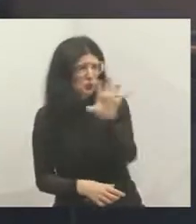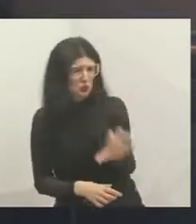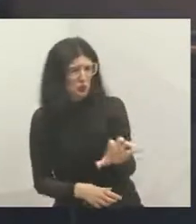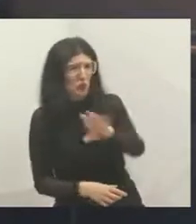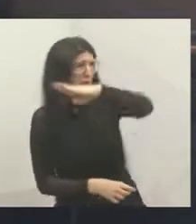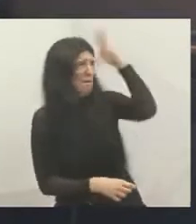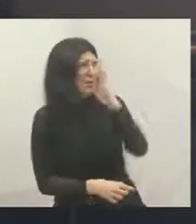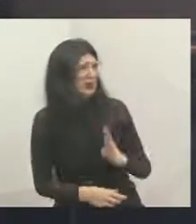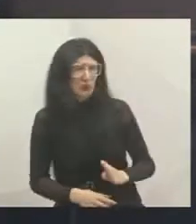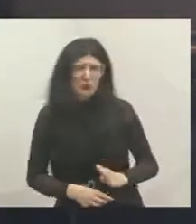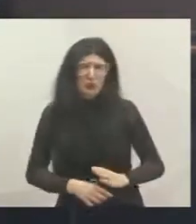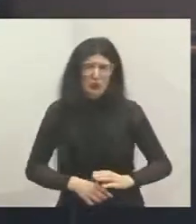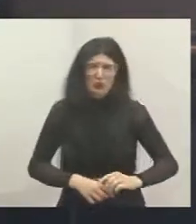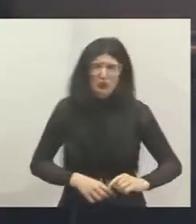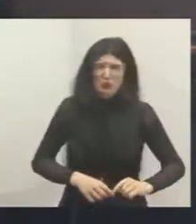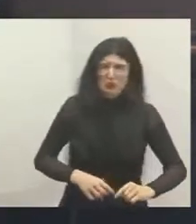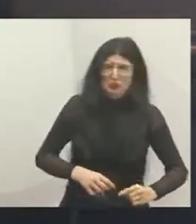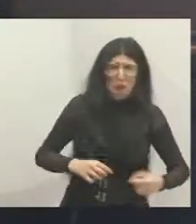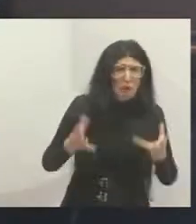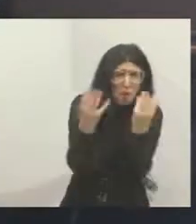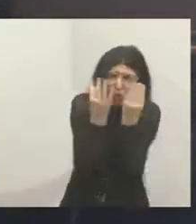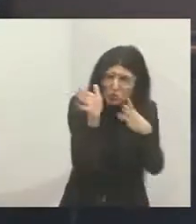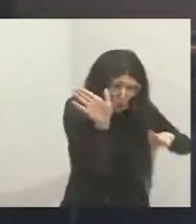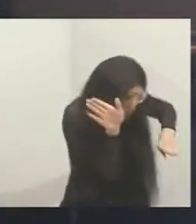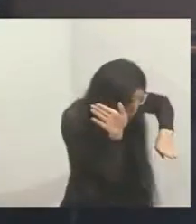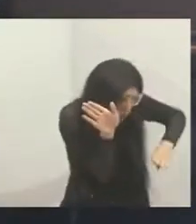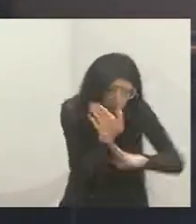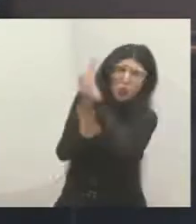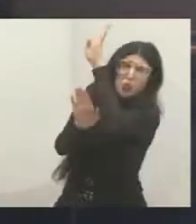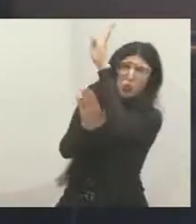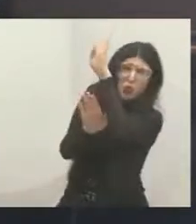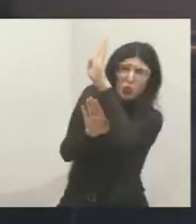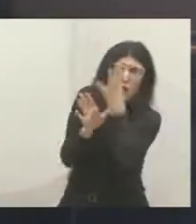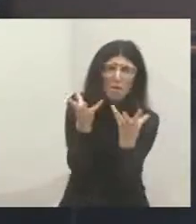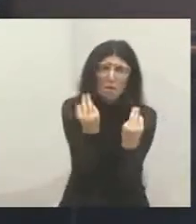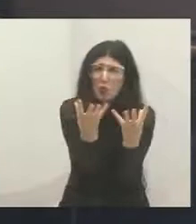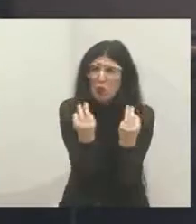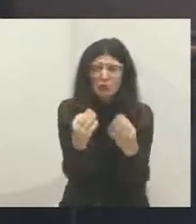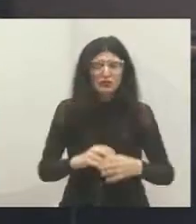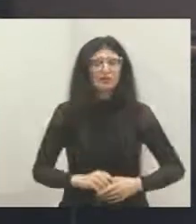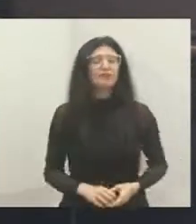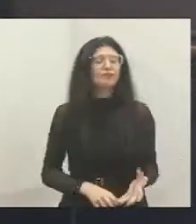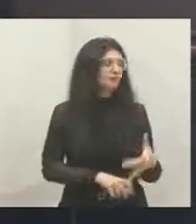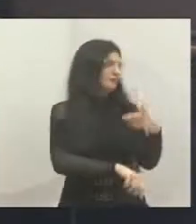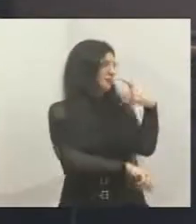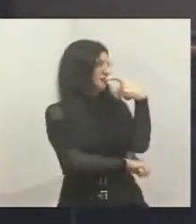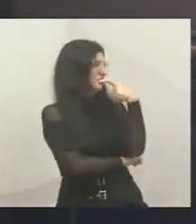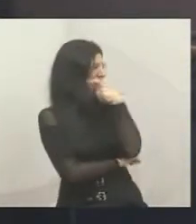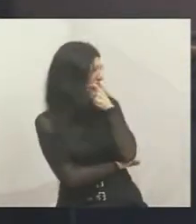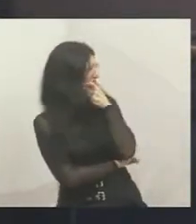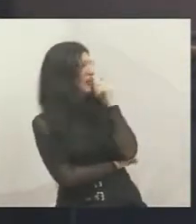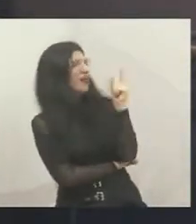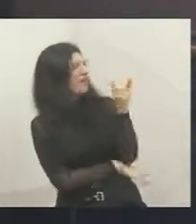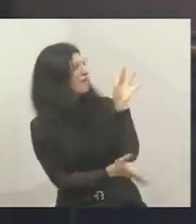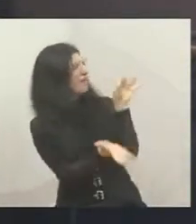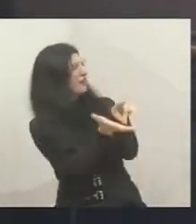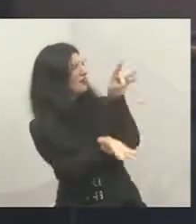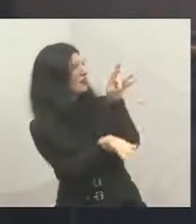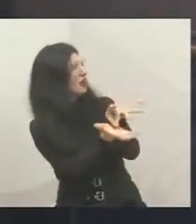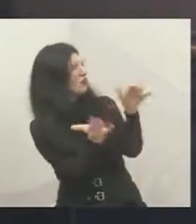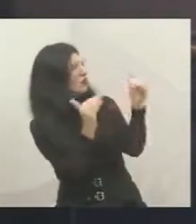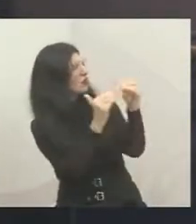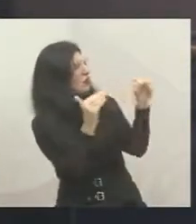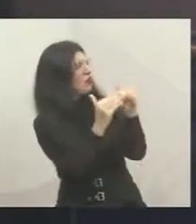isso. Então a colocação que você fez faz muito sentido, porque é isso que você está vendo aí, né? Porra, tem um